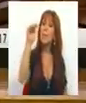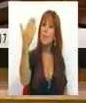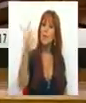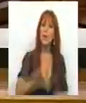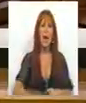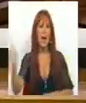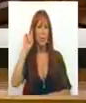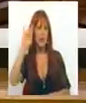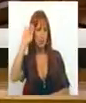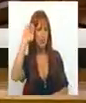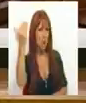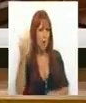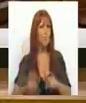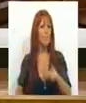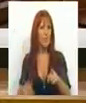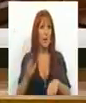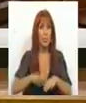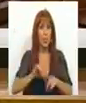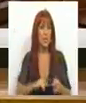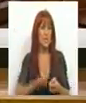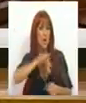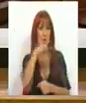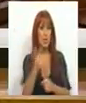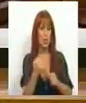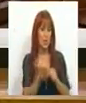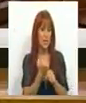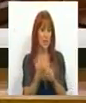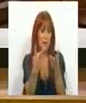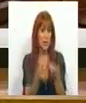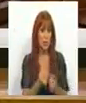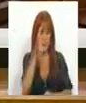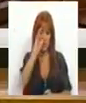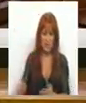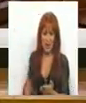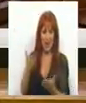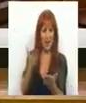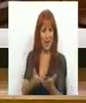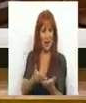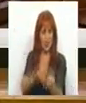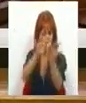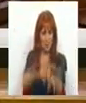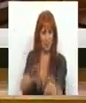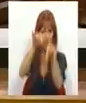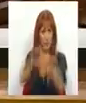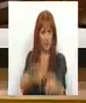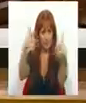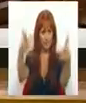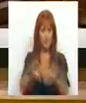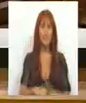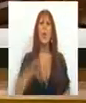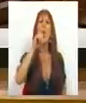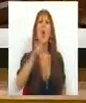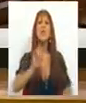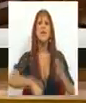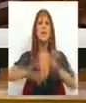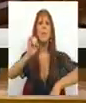lugar, é importante saber, dado que este é o segundo exercício orçamental que o Governo apresenta ao Parlamento, o que